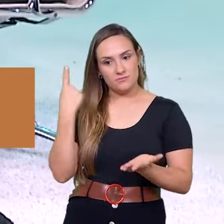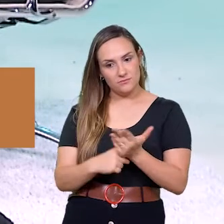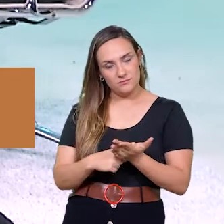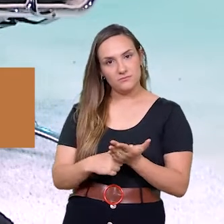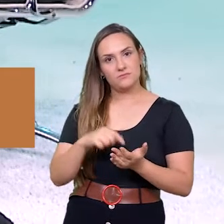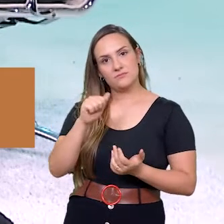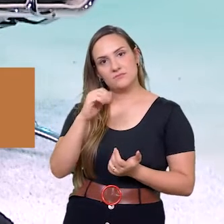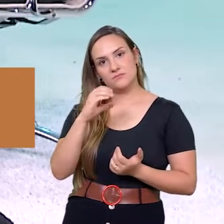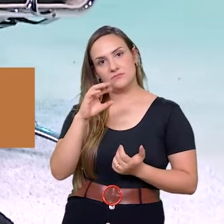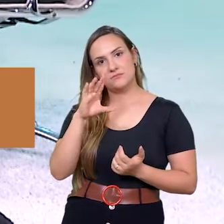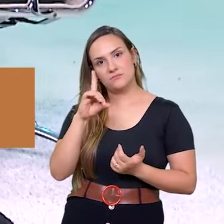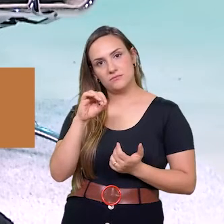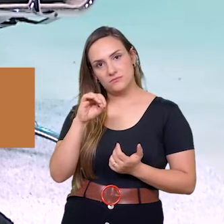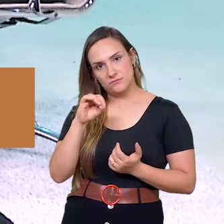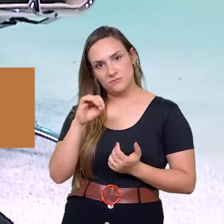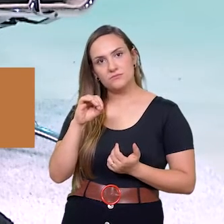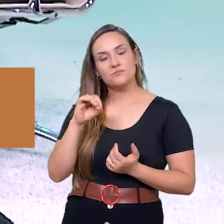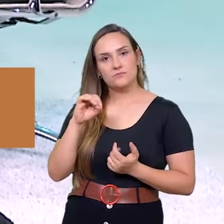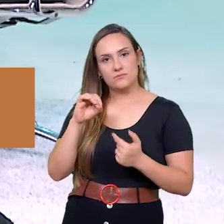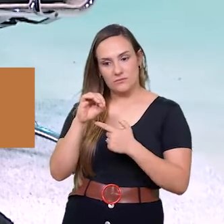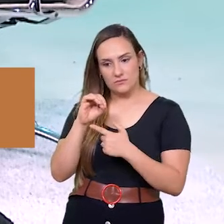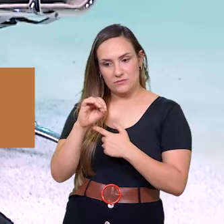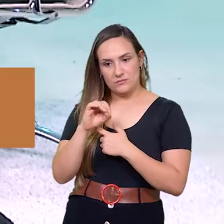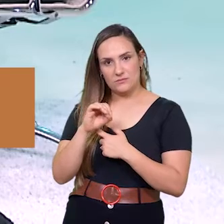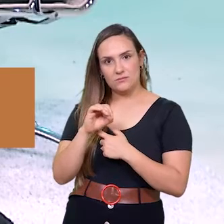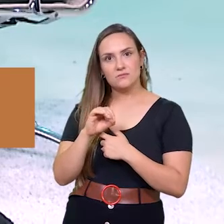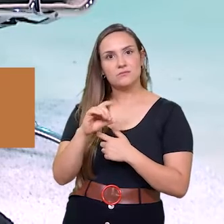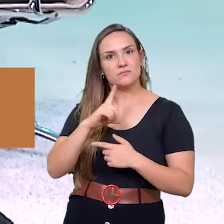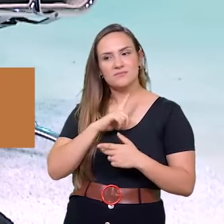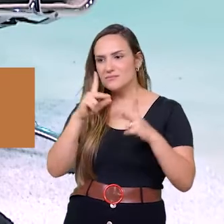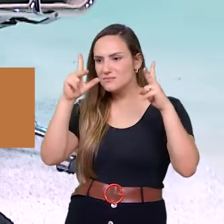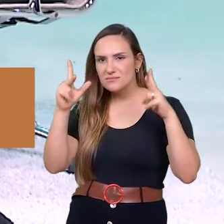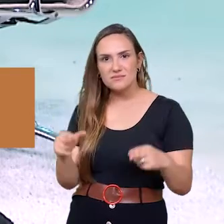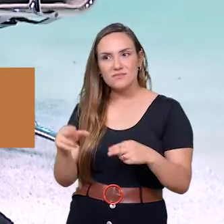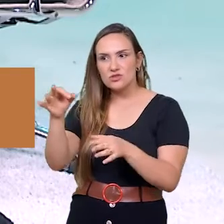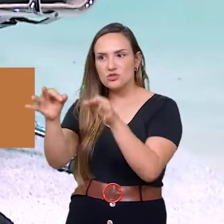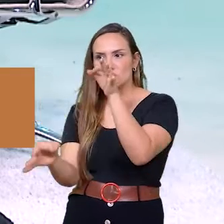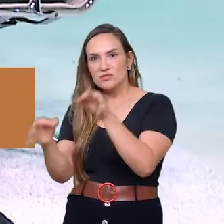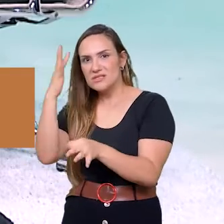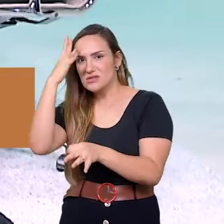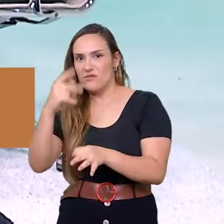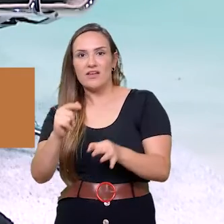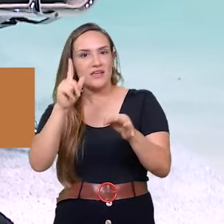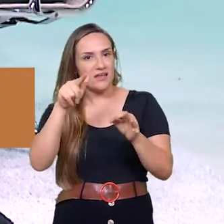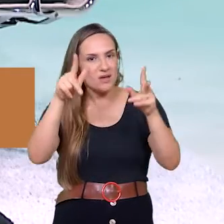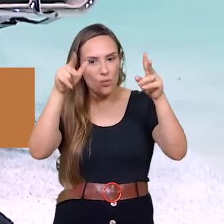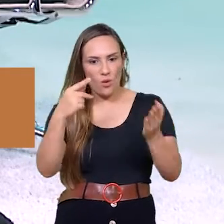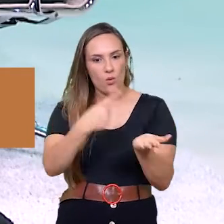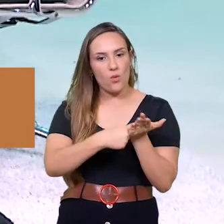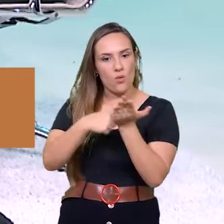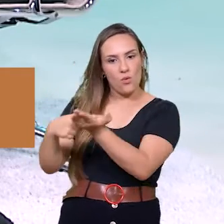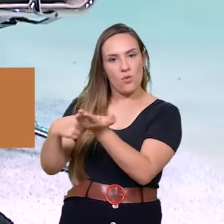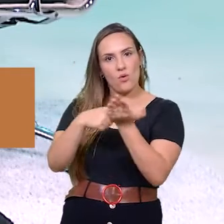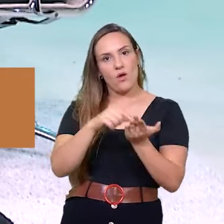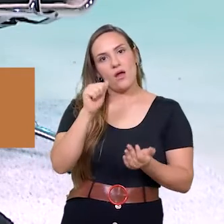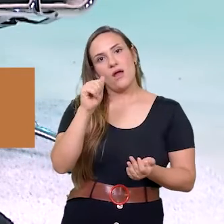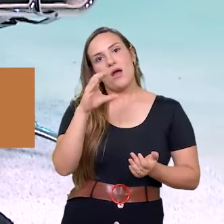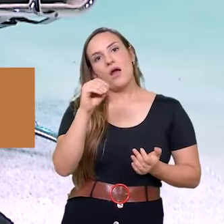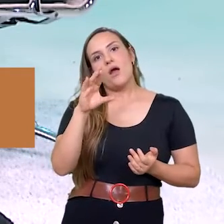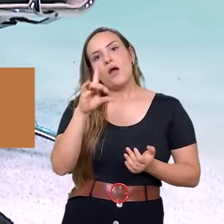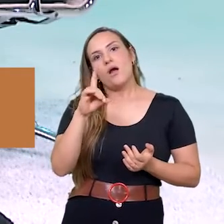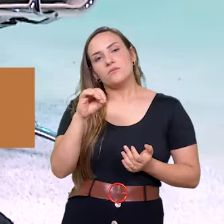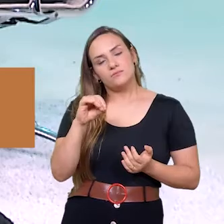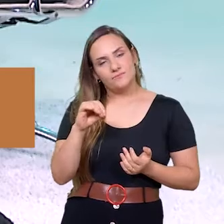público na área civil possuem a mesma eficácia de sentença. Como funciona, doutor, o trabalho do NUCOM na promoção